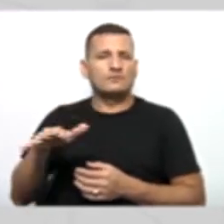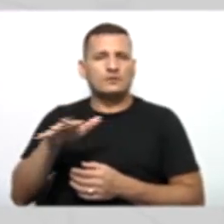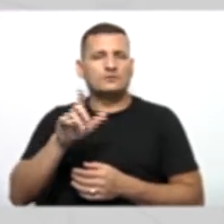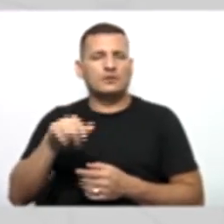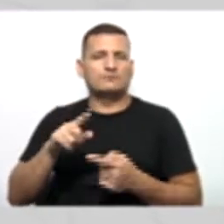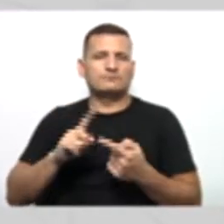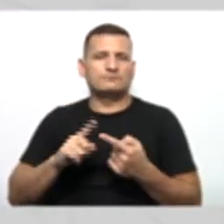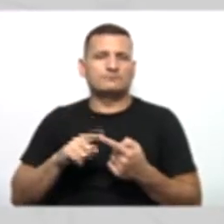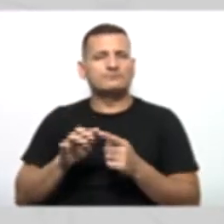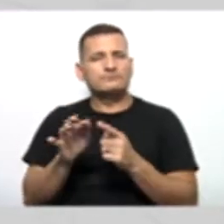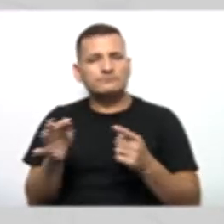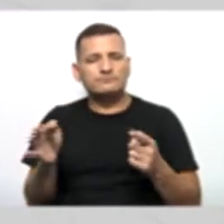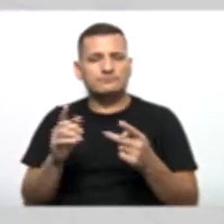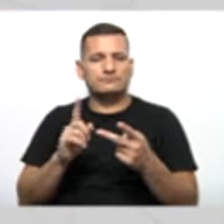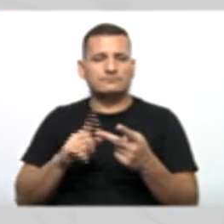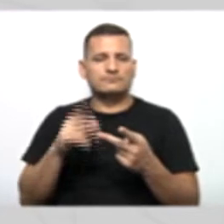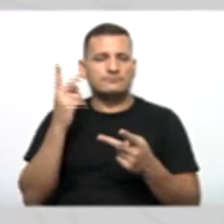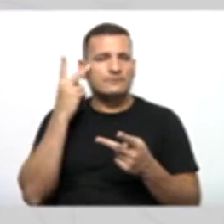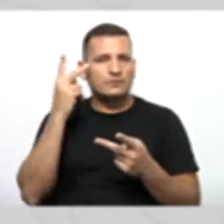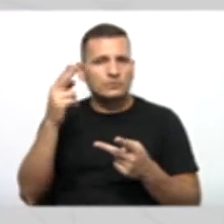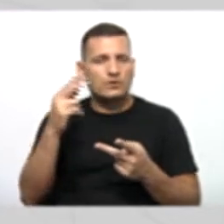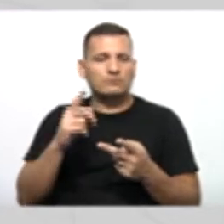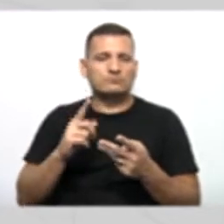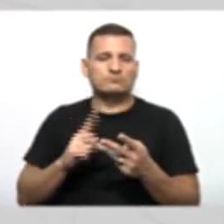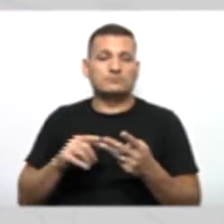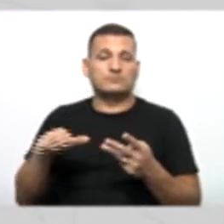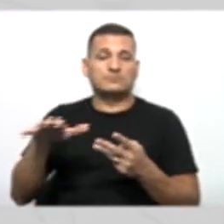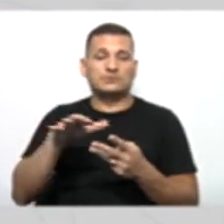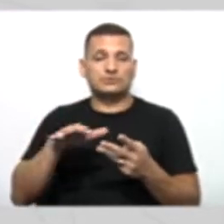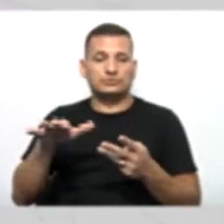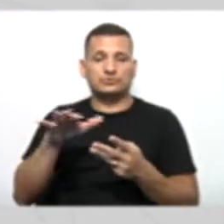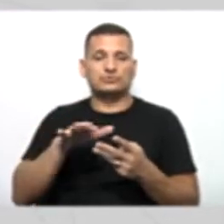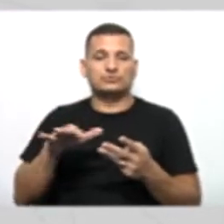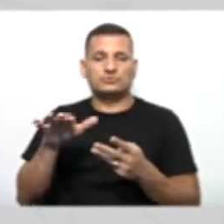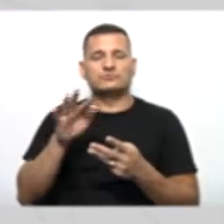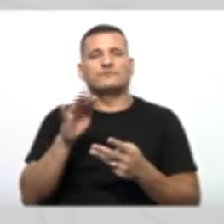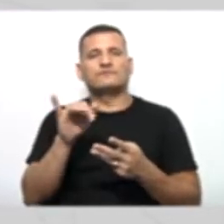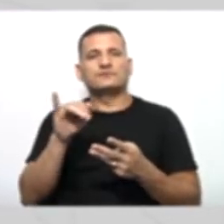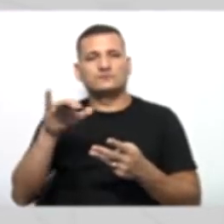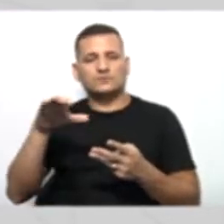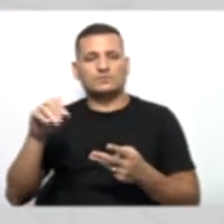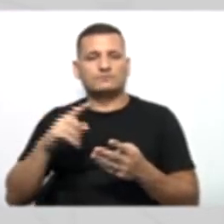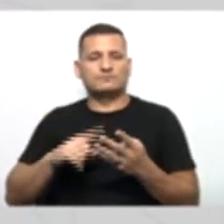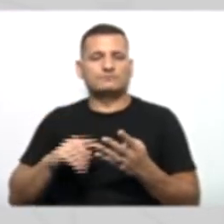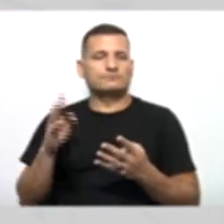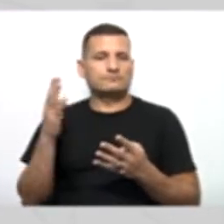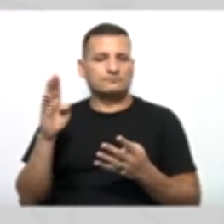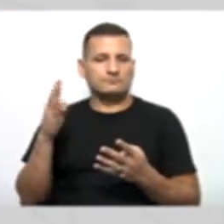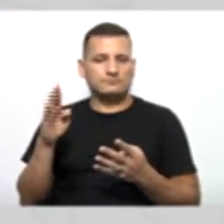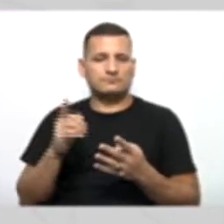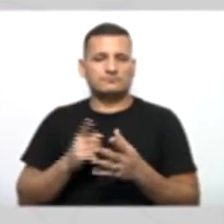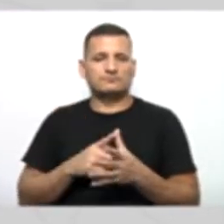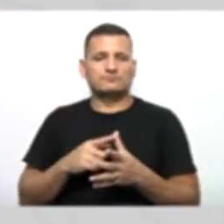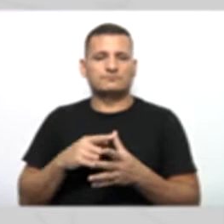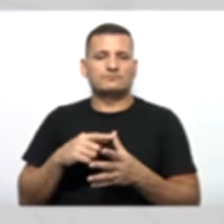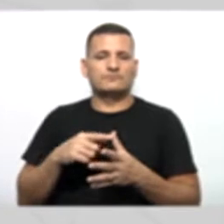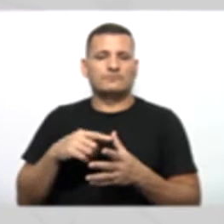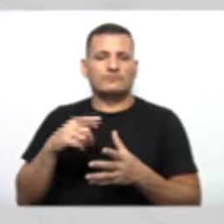natural, isso é o ambiente físico, biológico, naturais, e o meio ambiente que foi